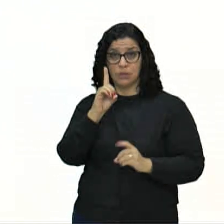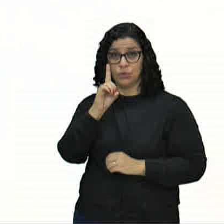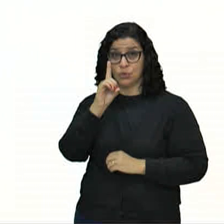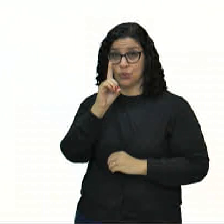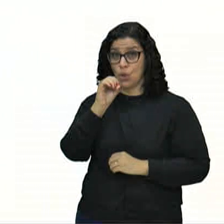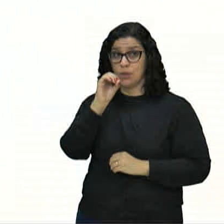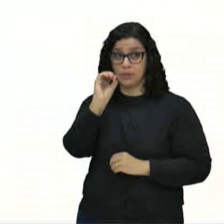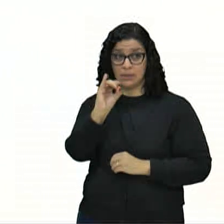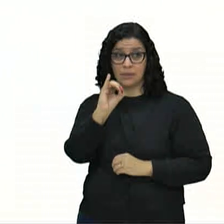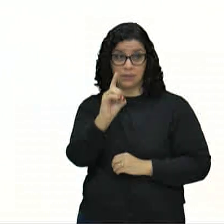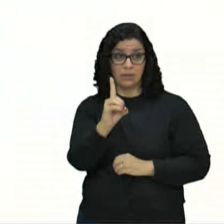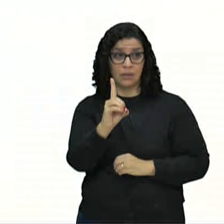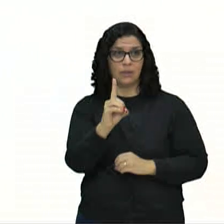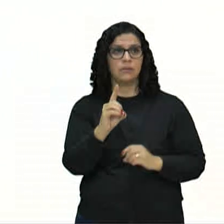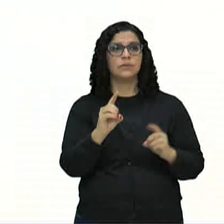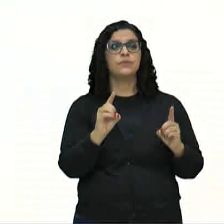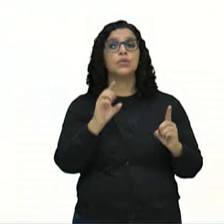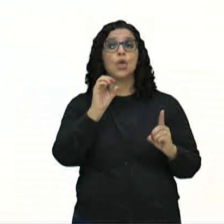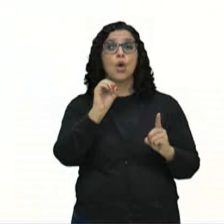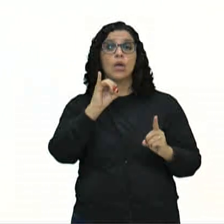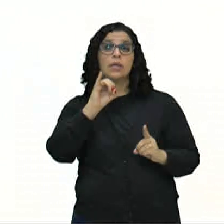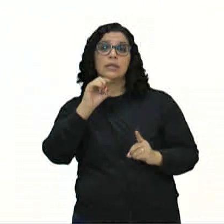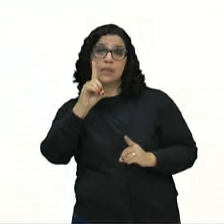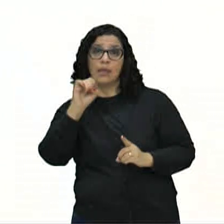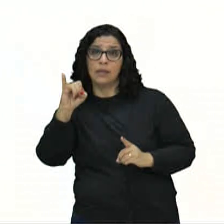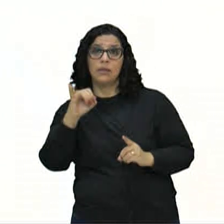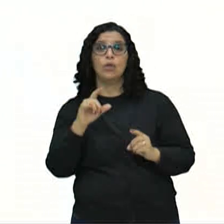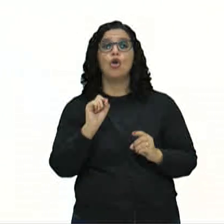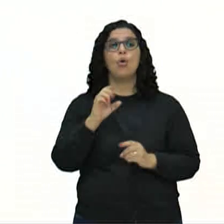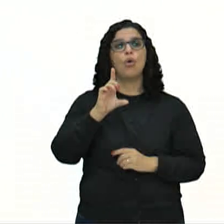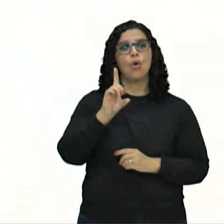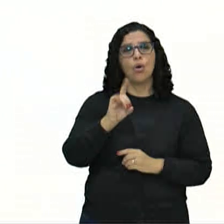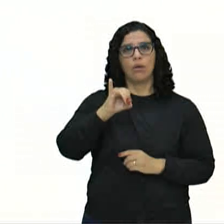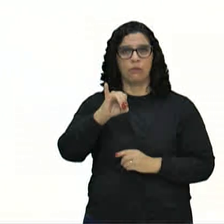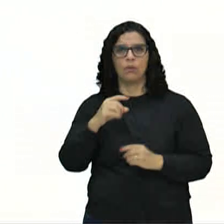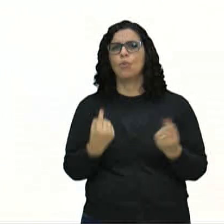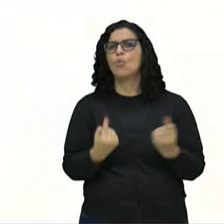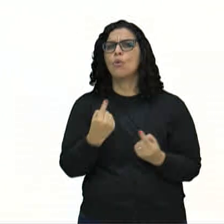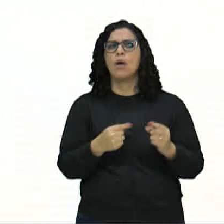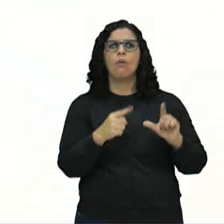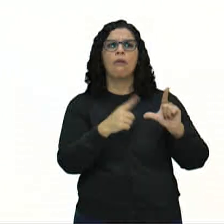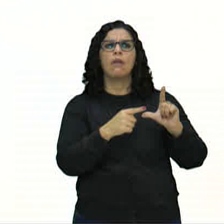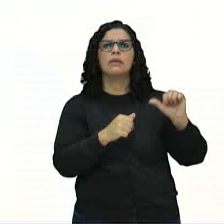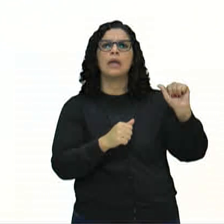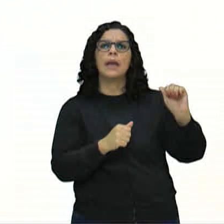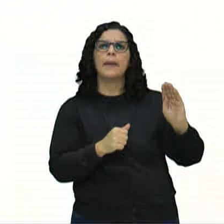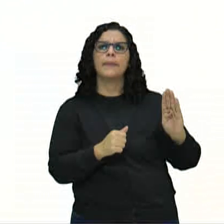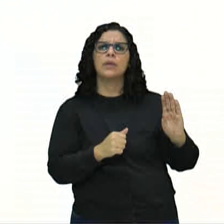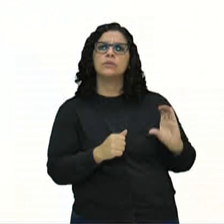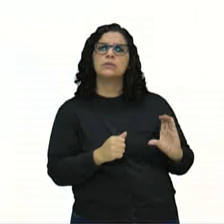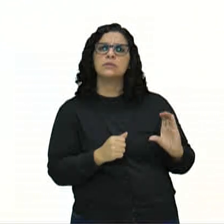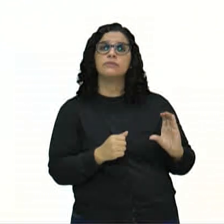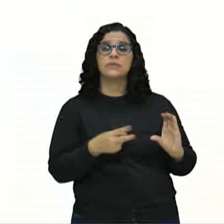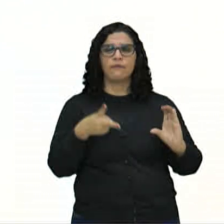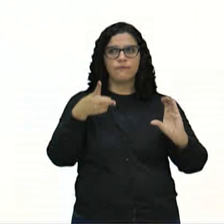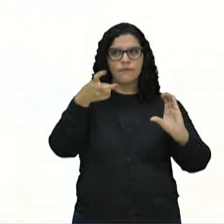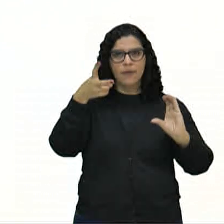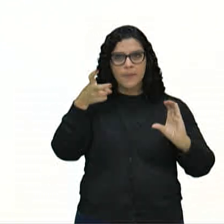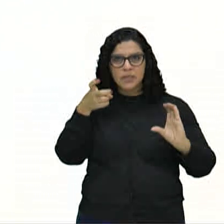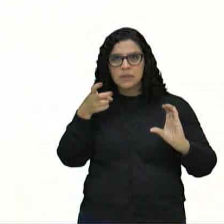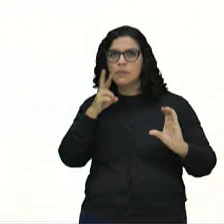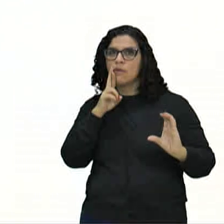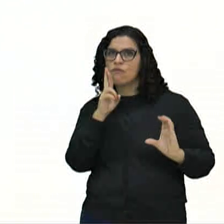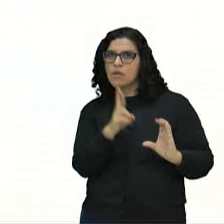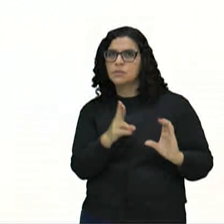direto e indireto ou objeto indireto. Veja lá, observe